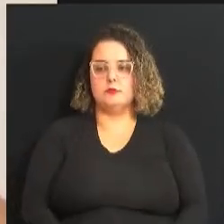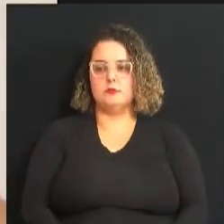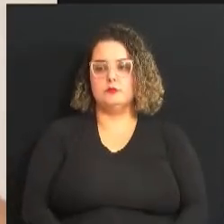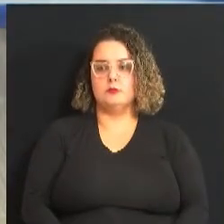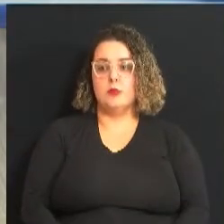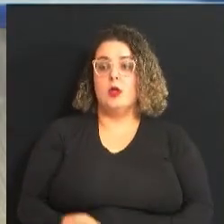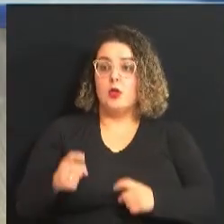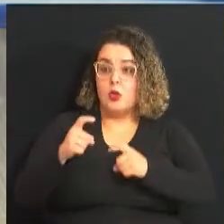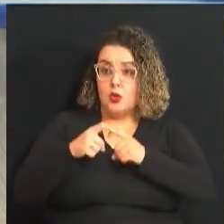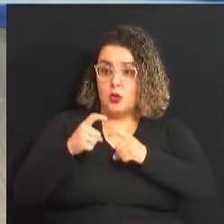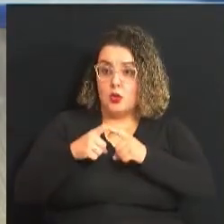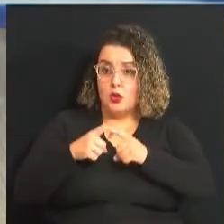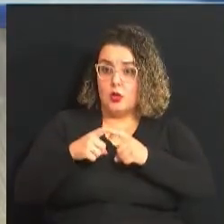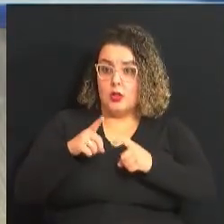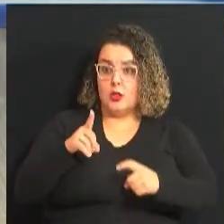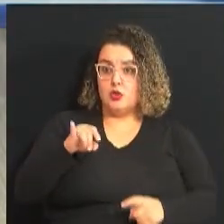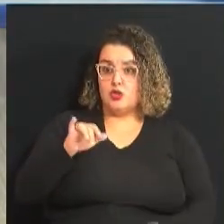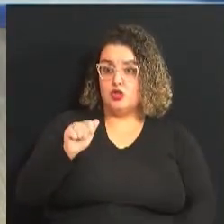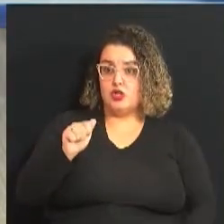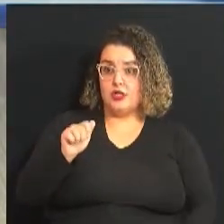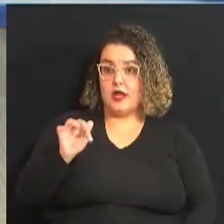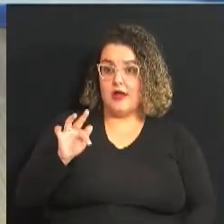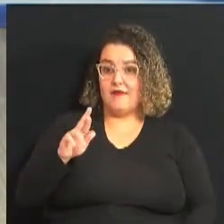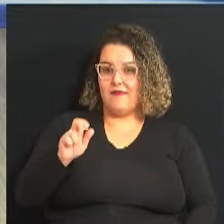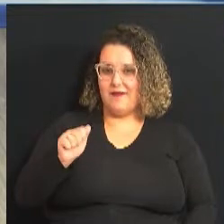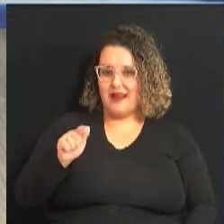Doutora, e o diafragma vaginal?